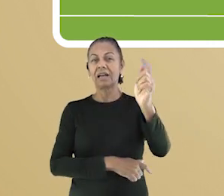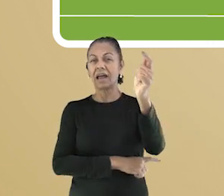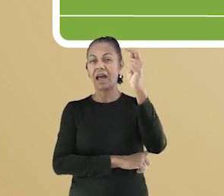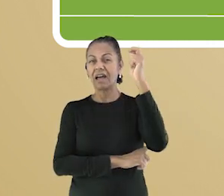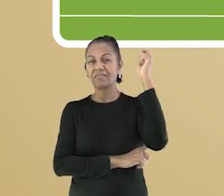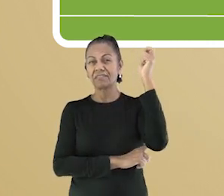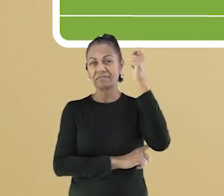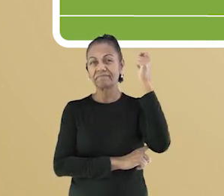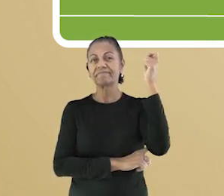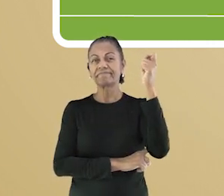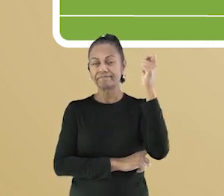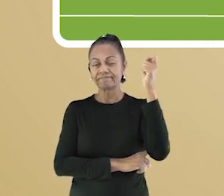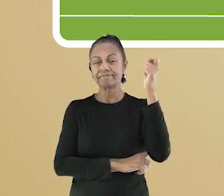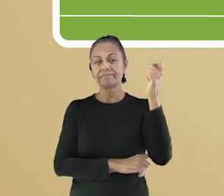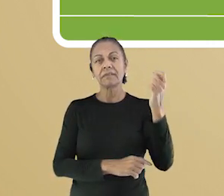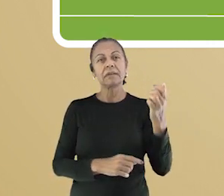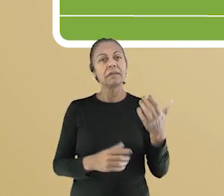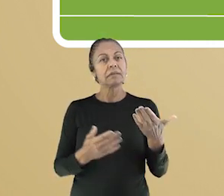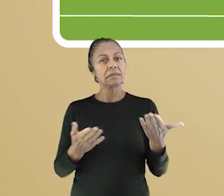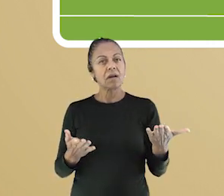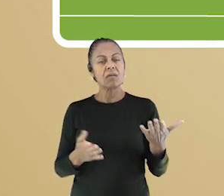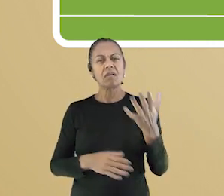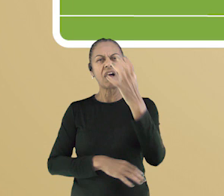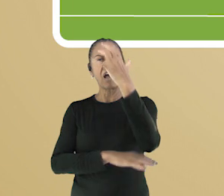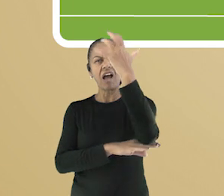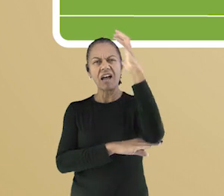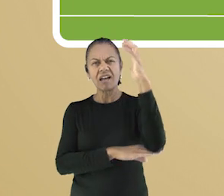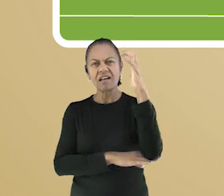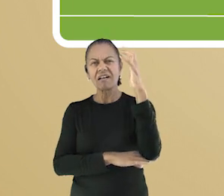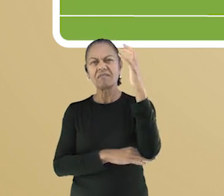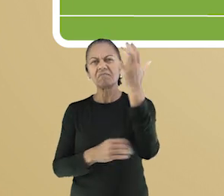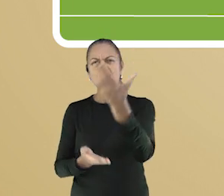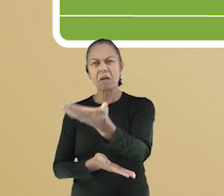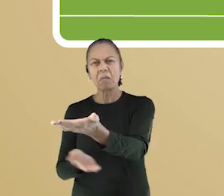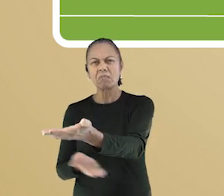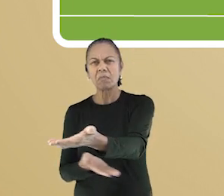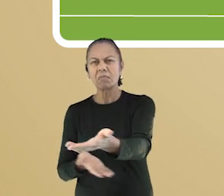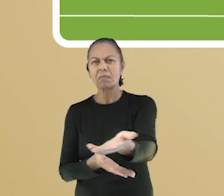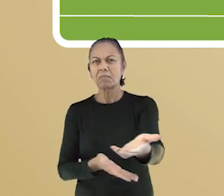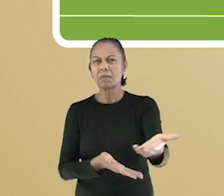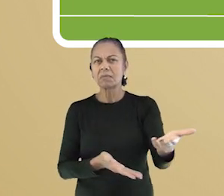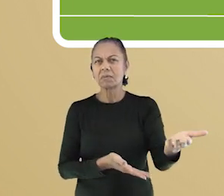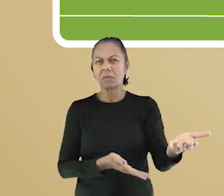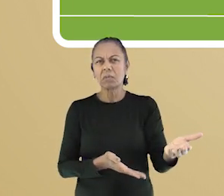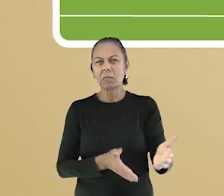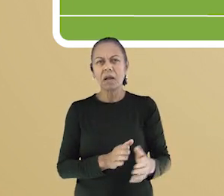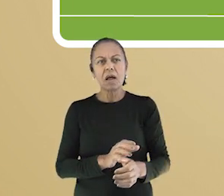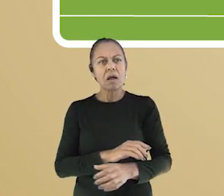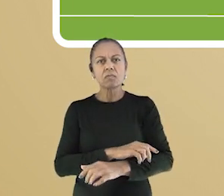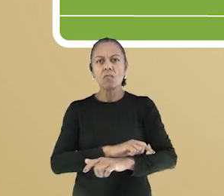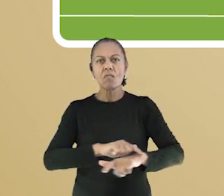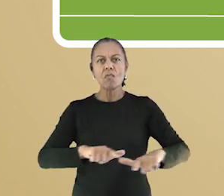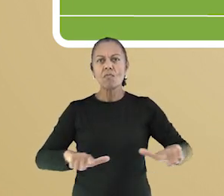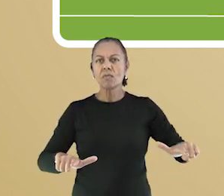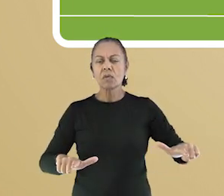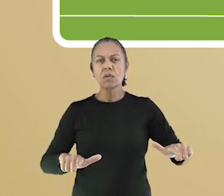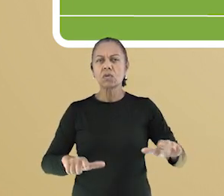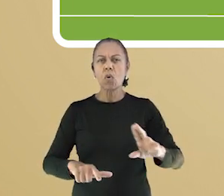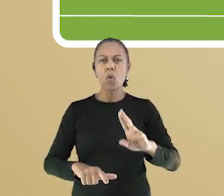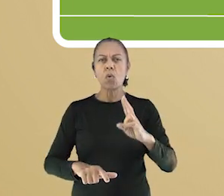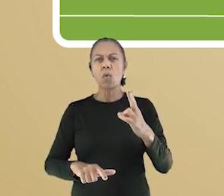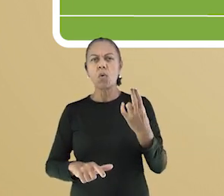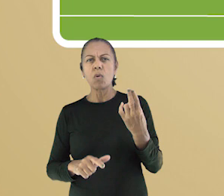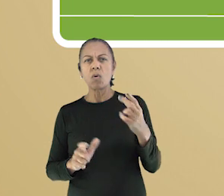humanidade enfrenta atualmente. Desmatar é uma prática que consiste na retirada total ou parcial